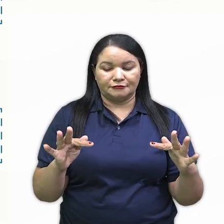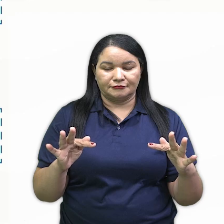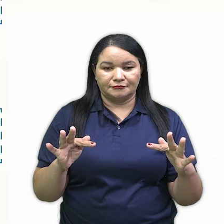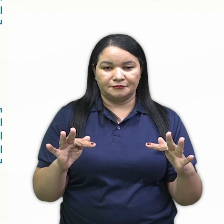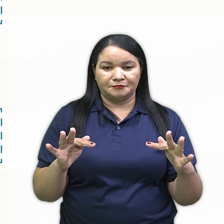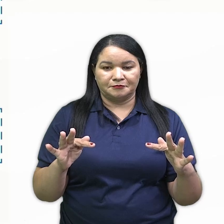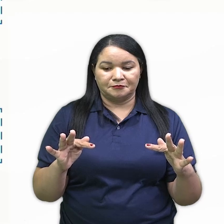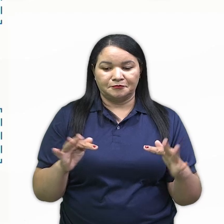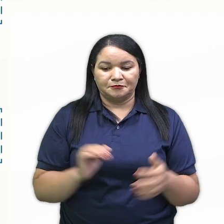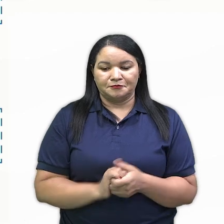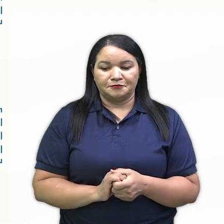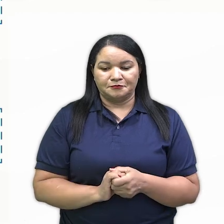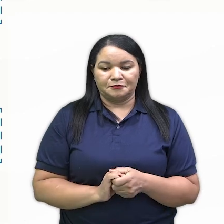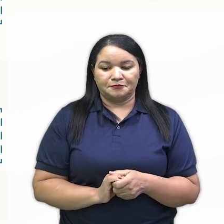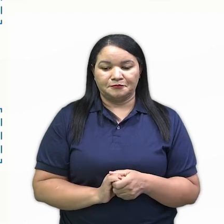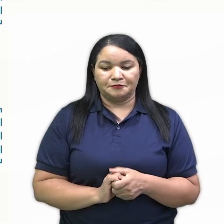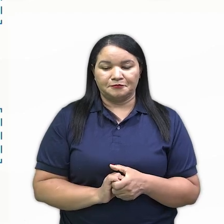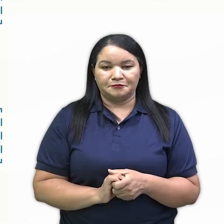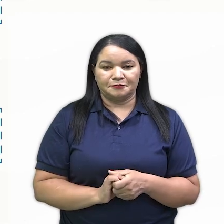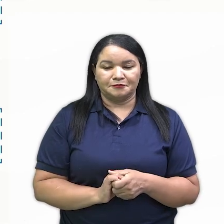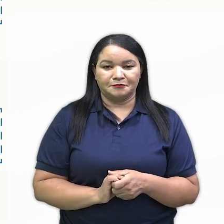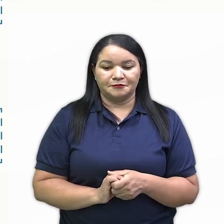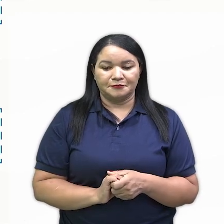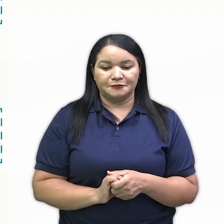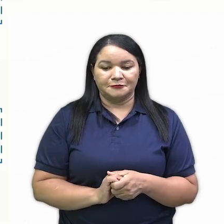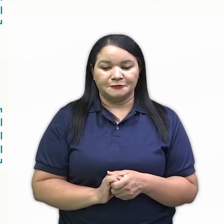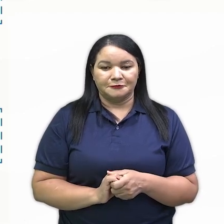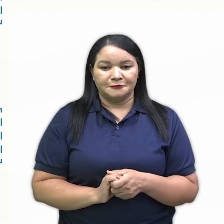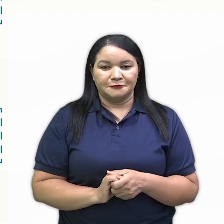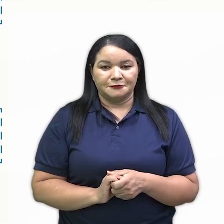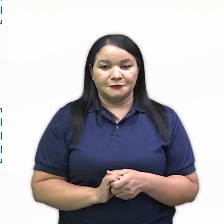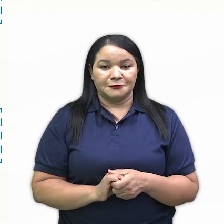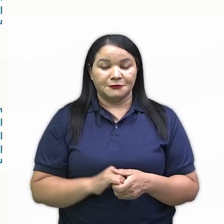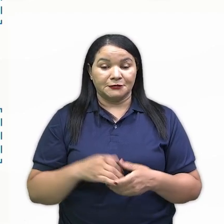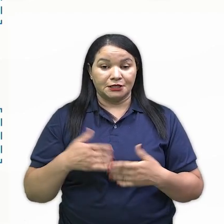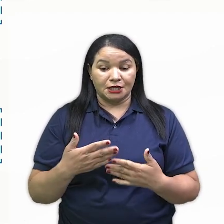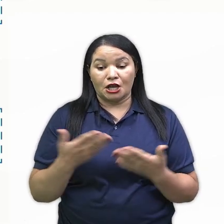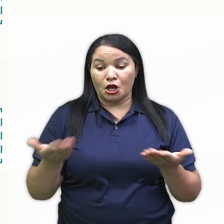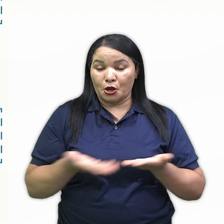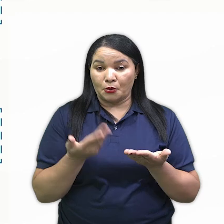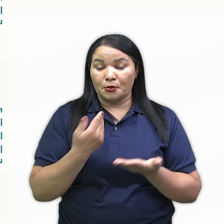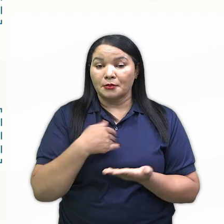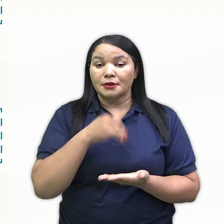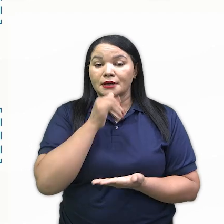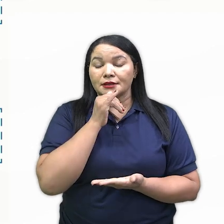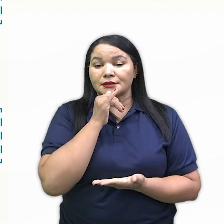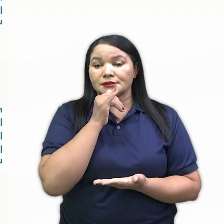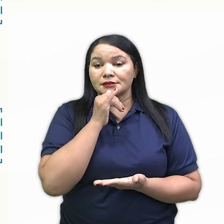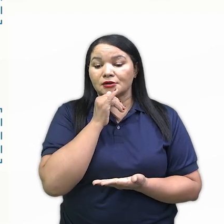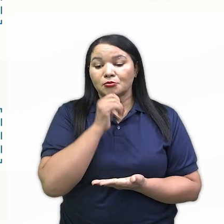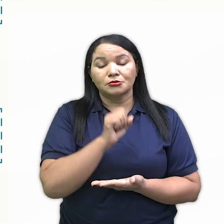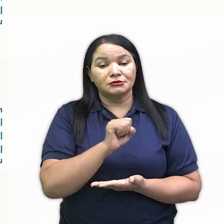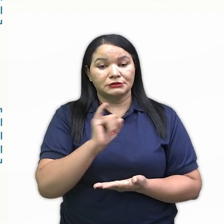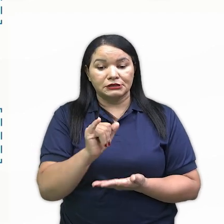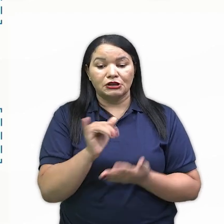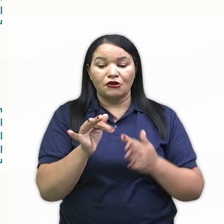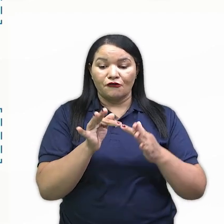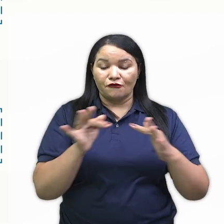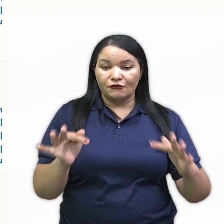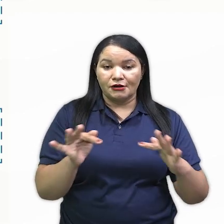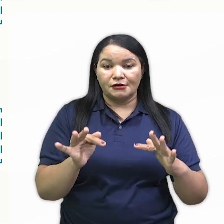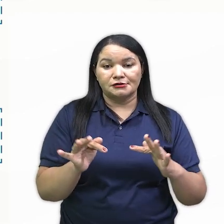My homework yesterday, ok? E aí eu quero só dar um exemplo aqui para vocês. Se essa frase